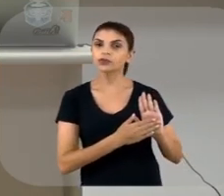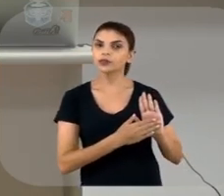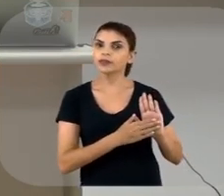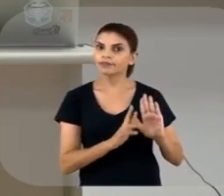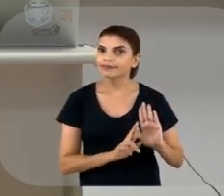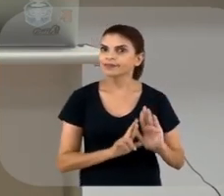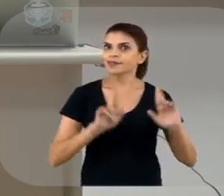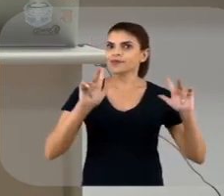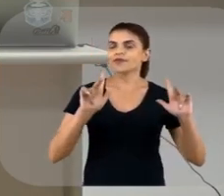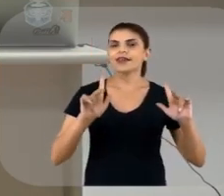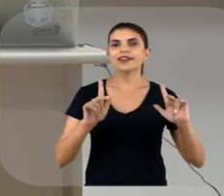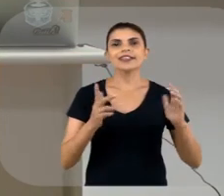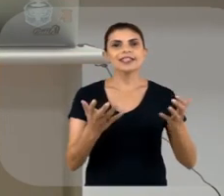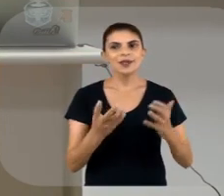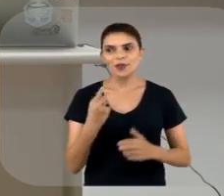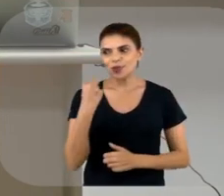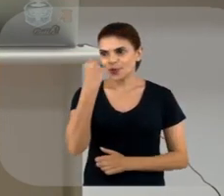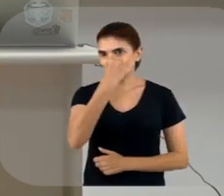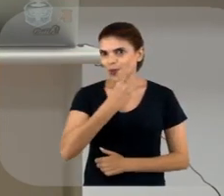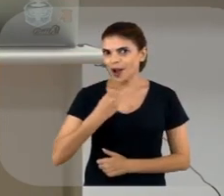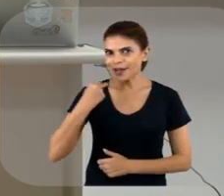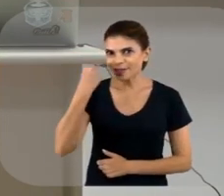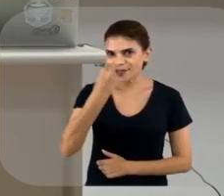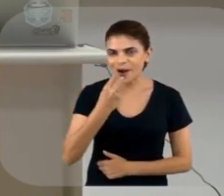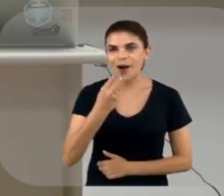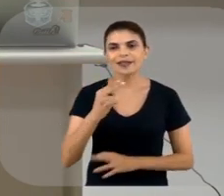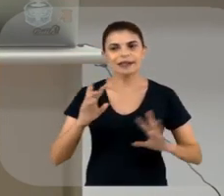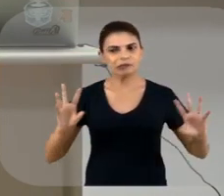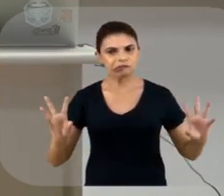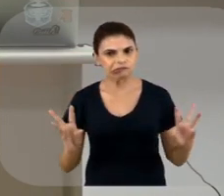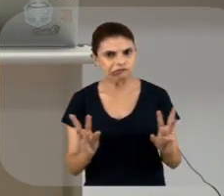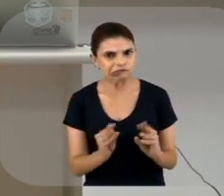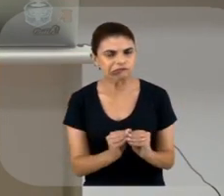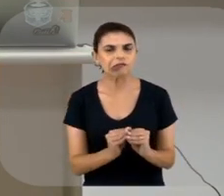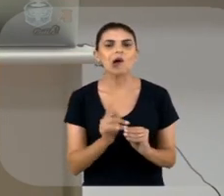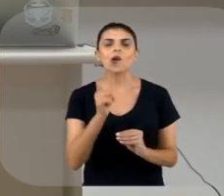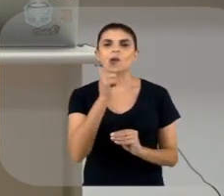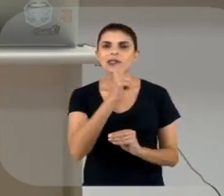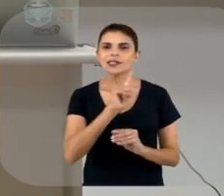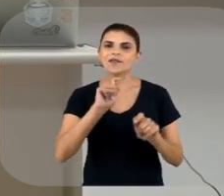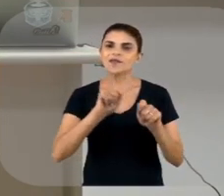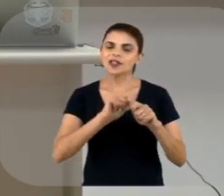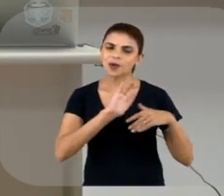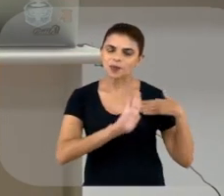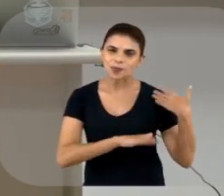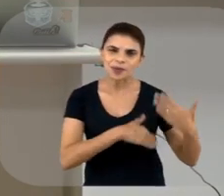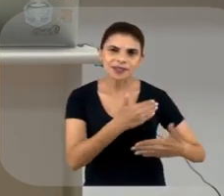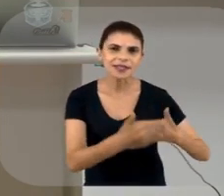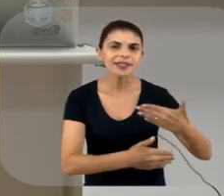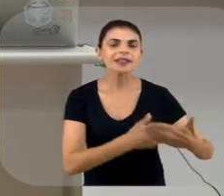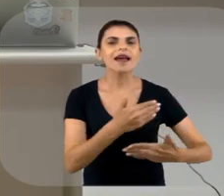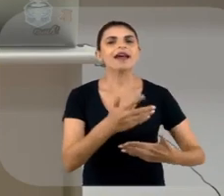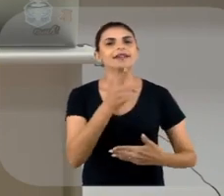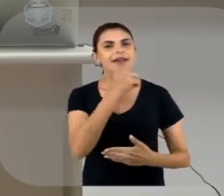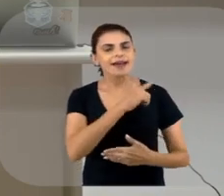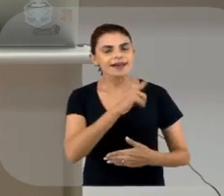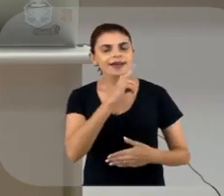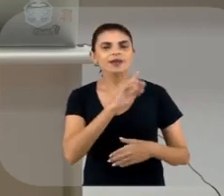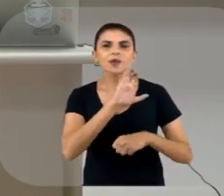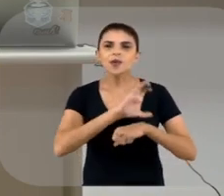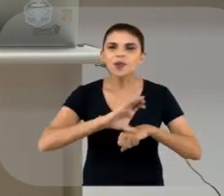pouco inglória, né, gente? De em duas horas e pouco, a gente conseguir contemplar todo o processo